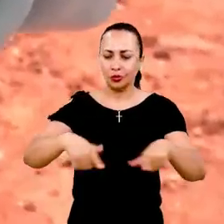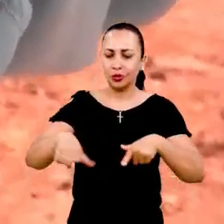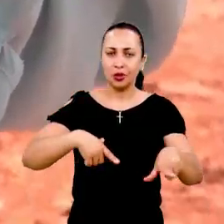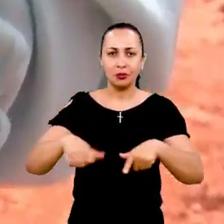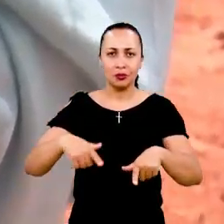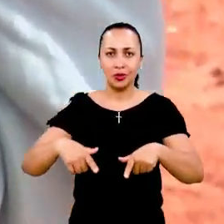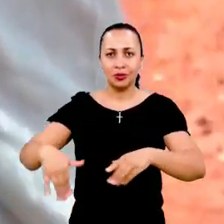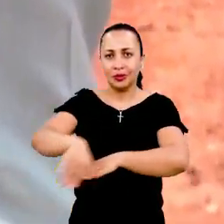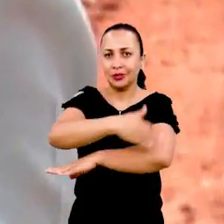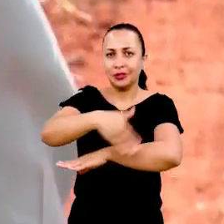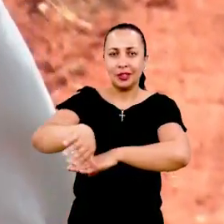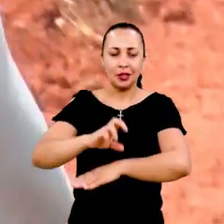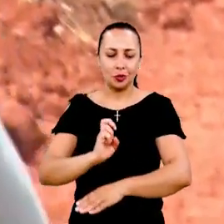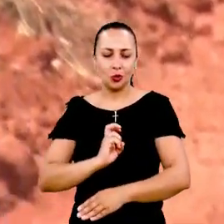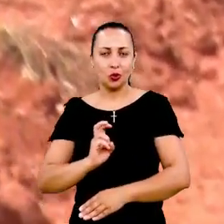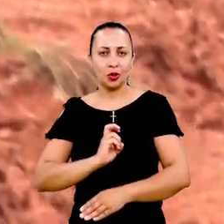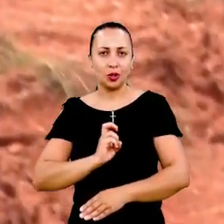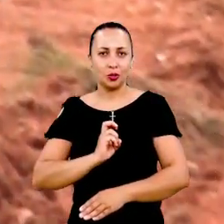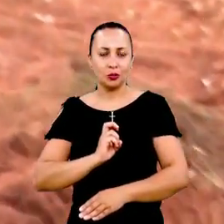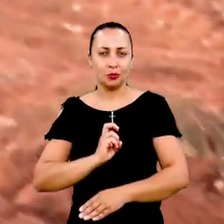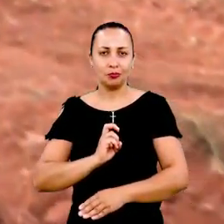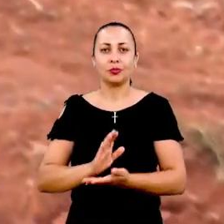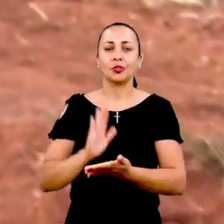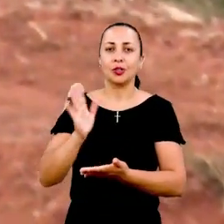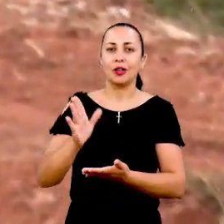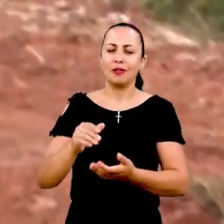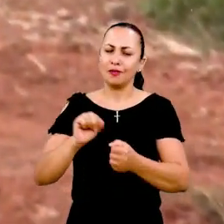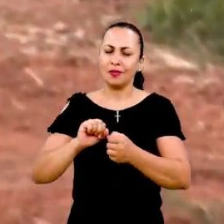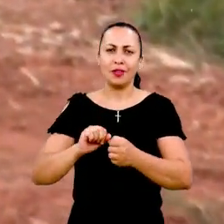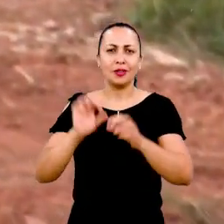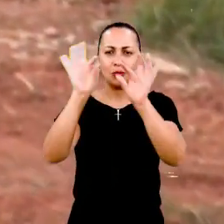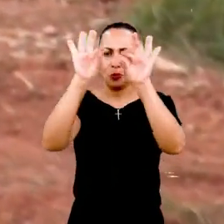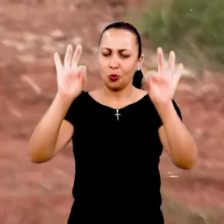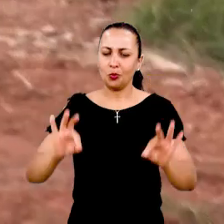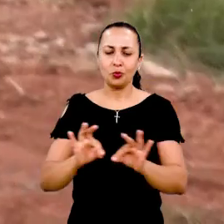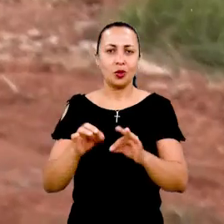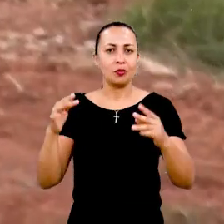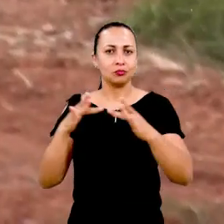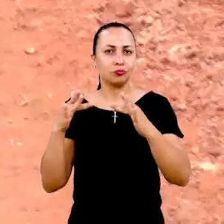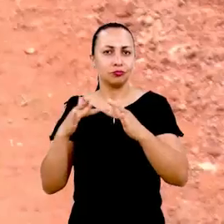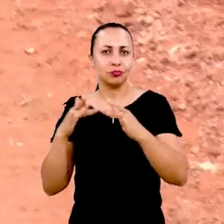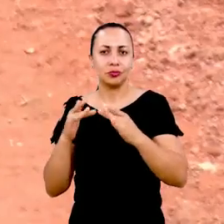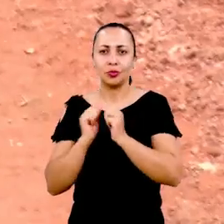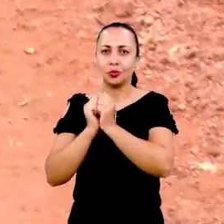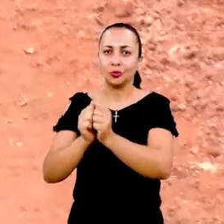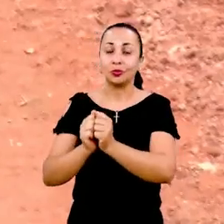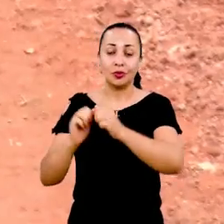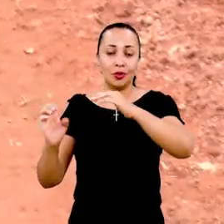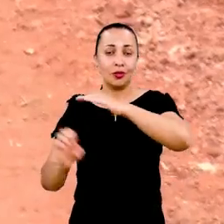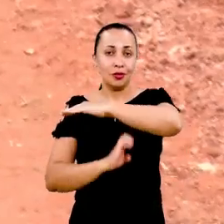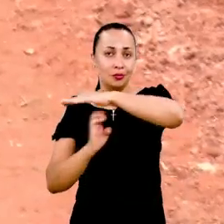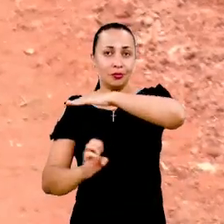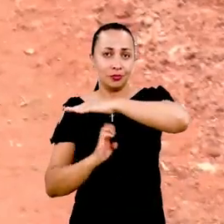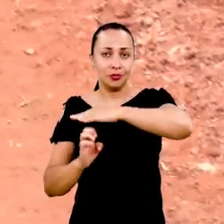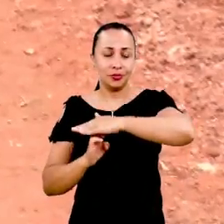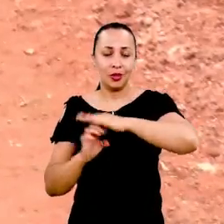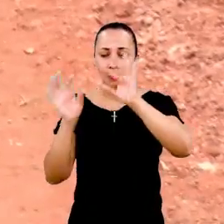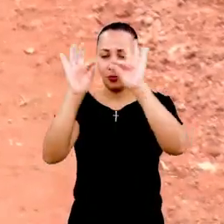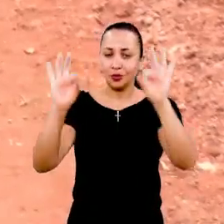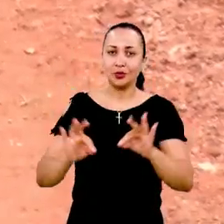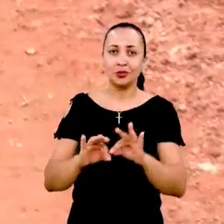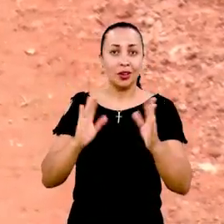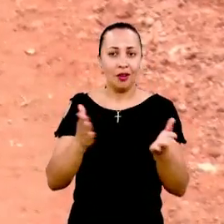Eu trabalho na área de estradas desde o 5º período, então eu faço projetos, eu sempre tive muito contato em escritório com projeto. Eu